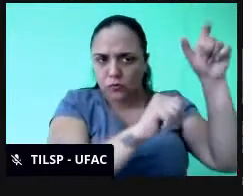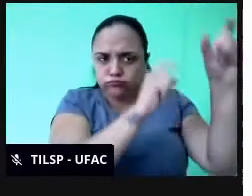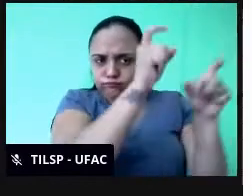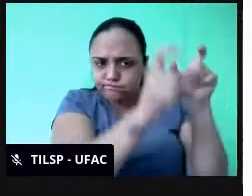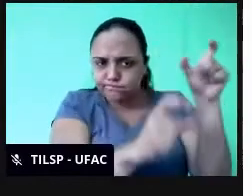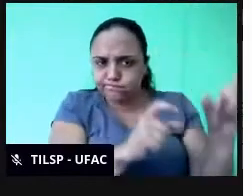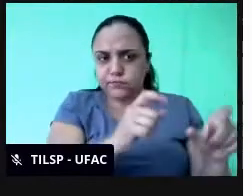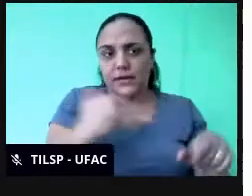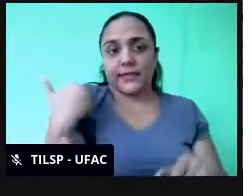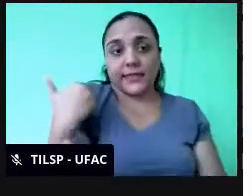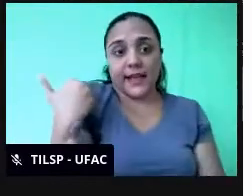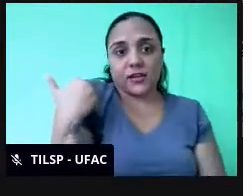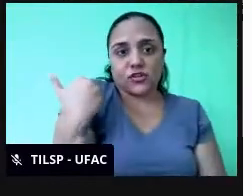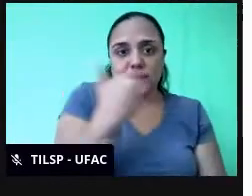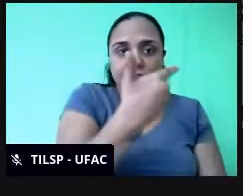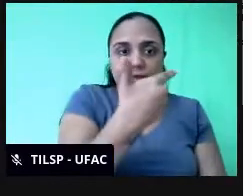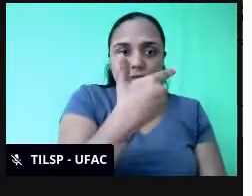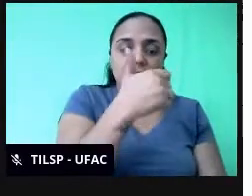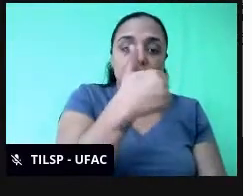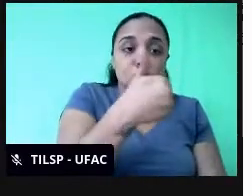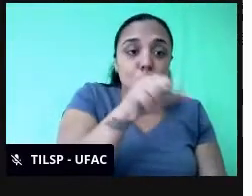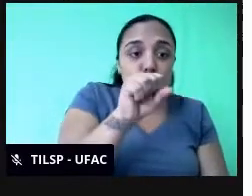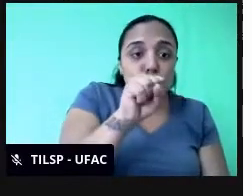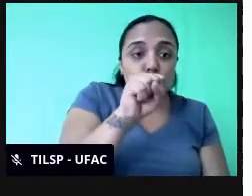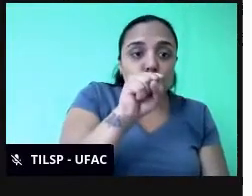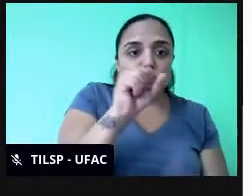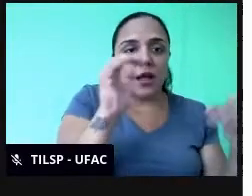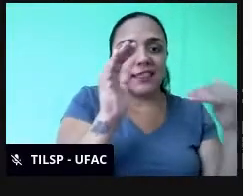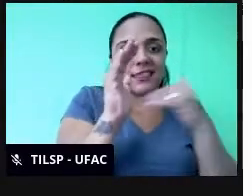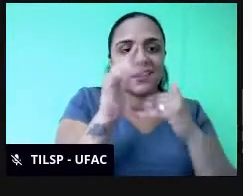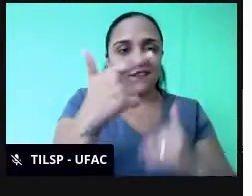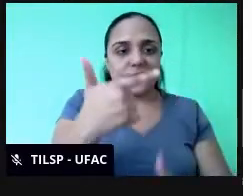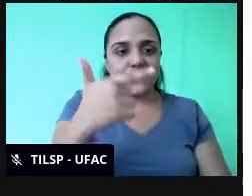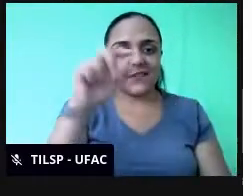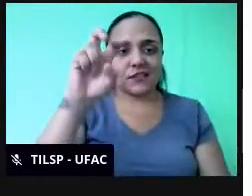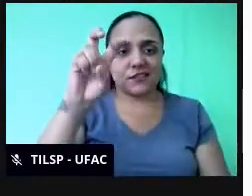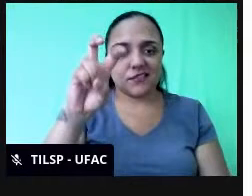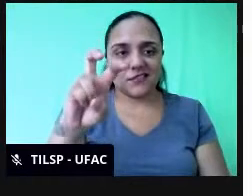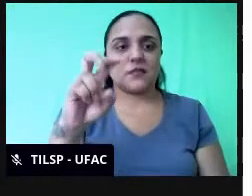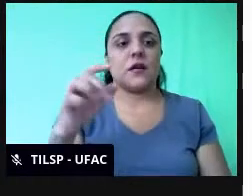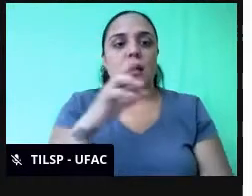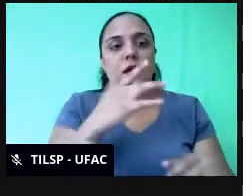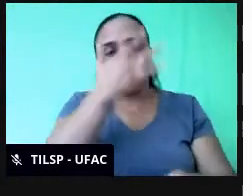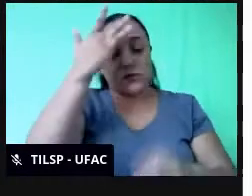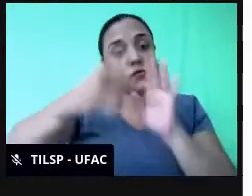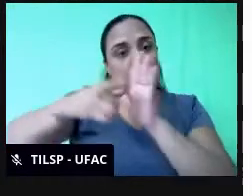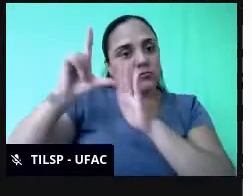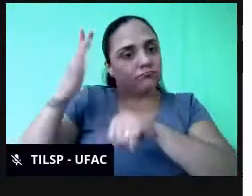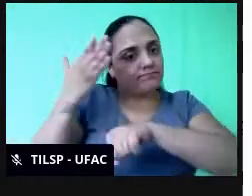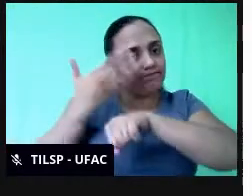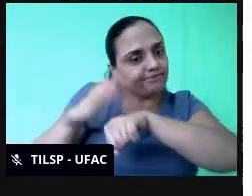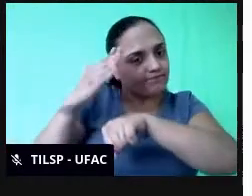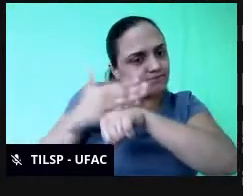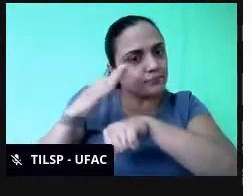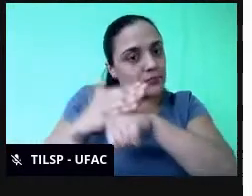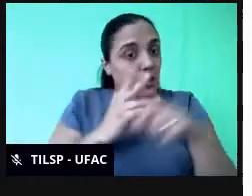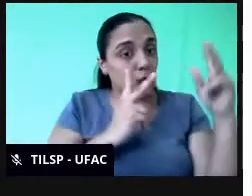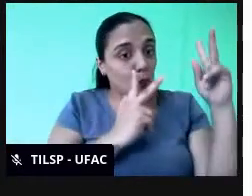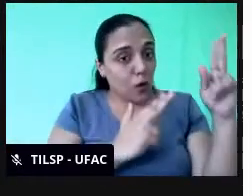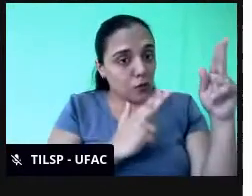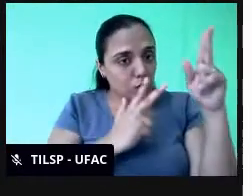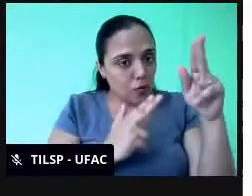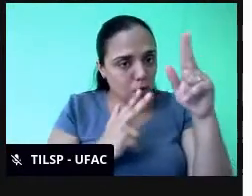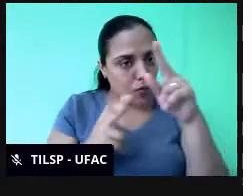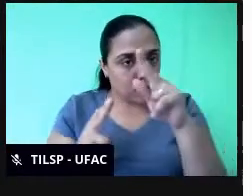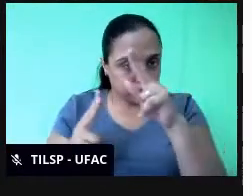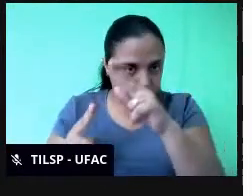Esses indivíduos eles já eram treinados, eles foram submetidos a um protocolo de treino específico por 12 semanas, e